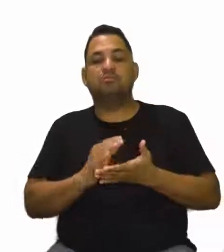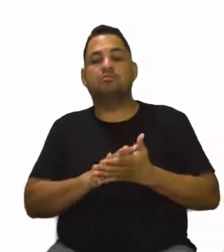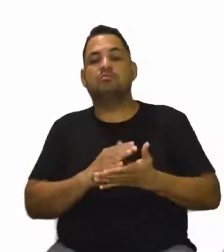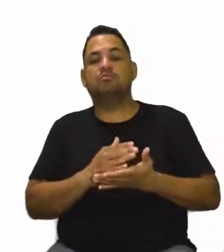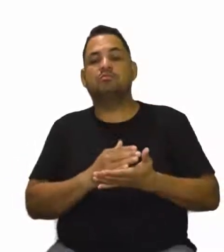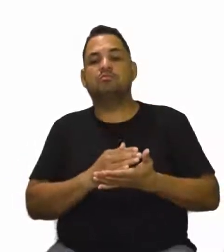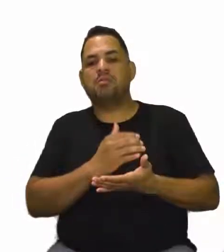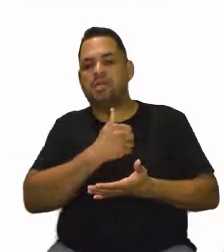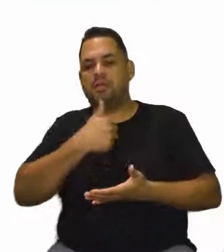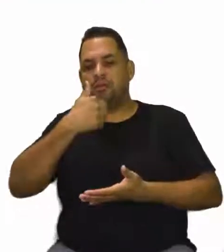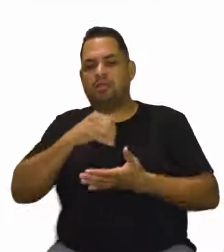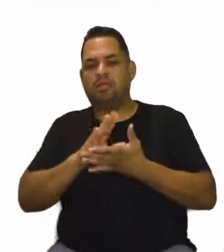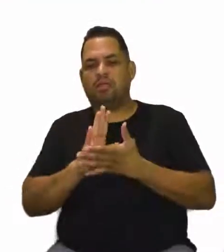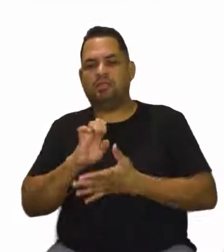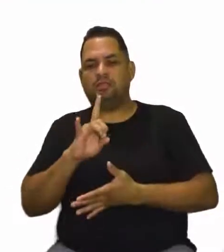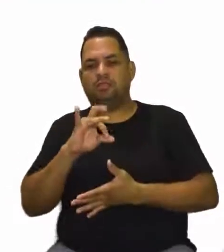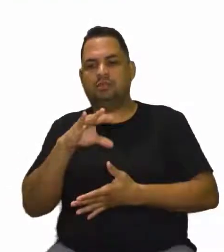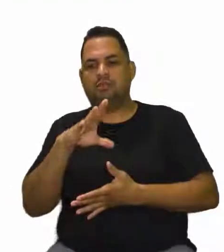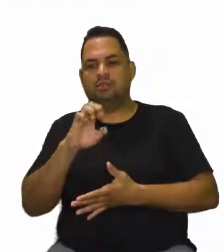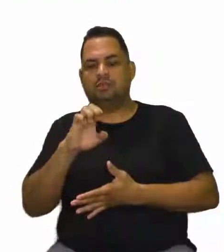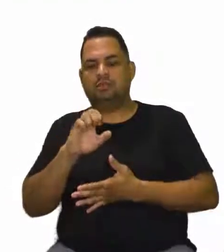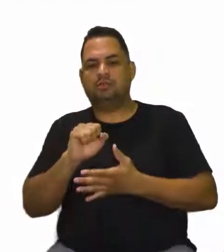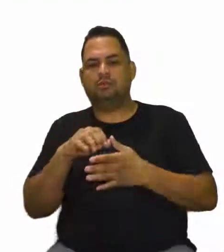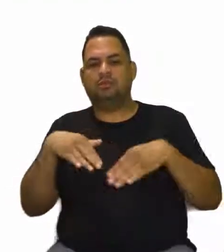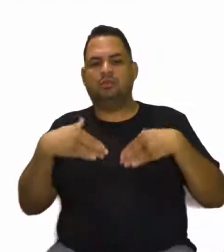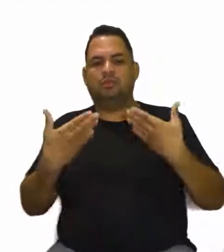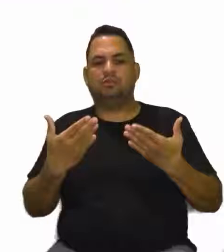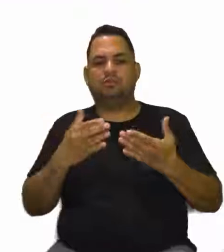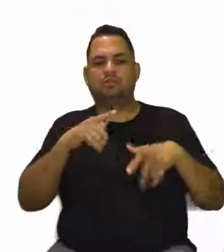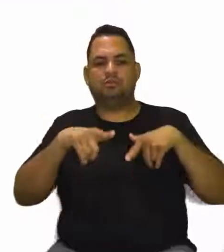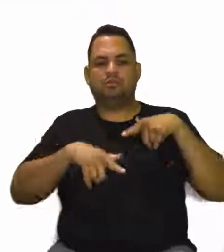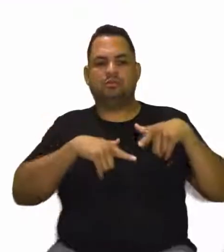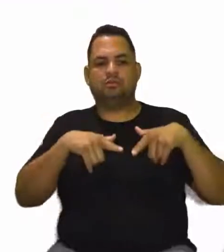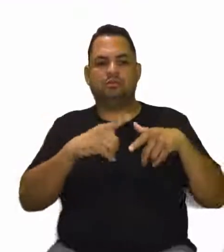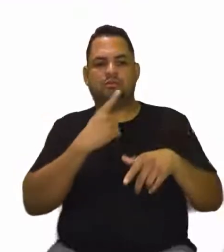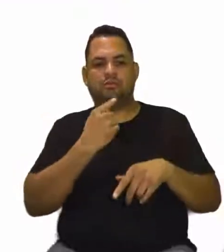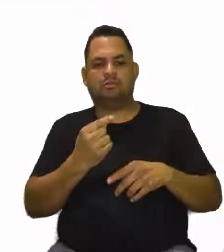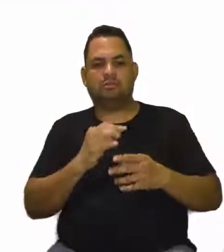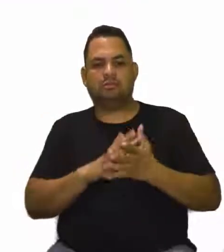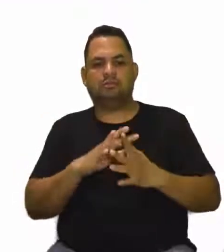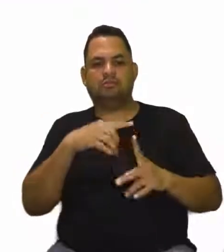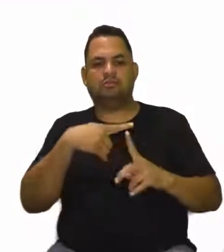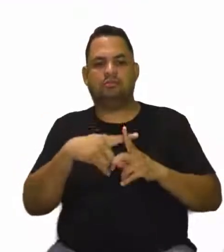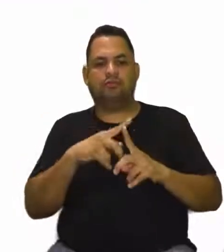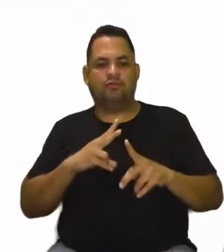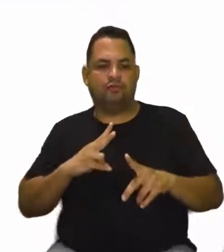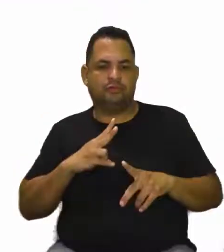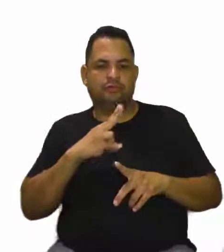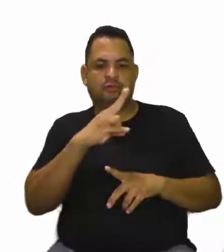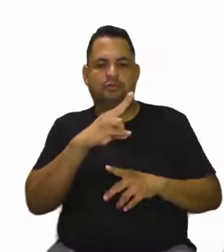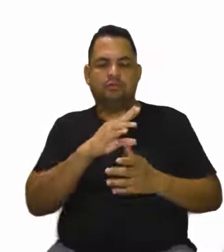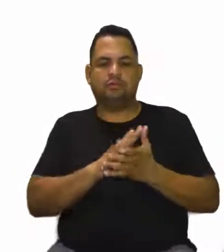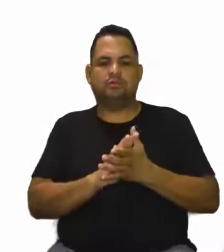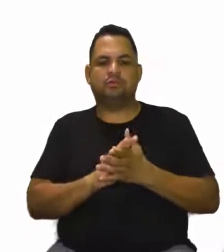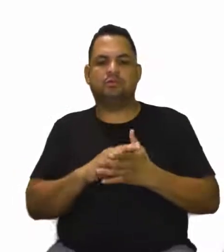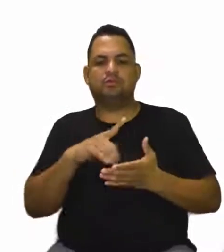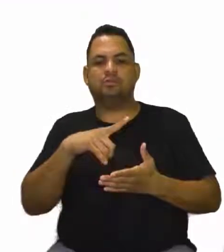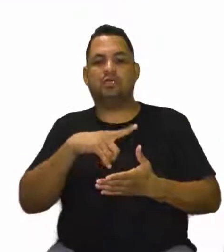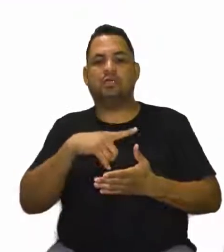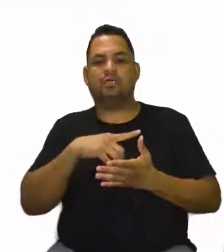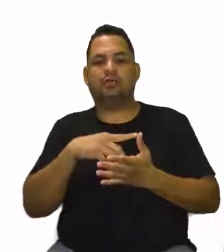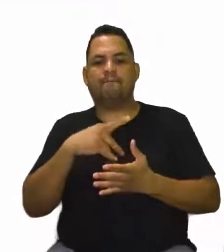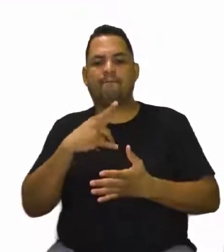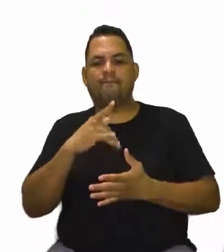ganho? Agilidade. Se eu trabalho velocidade mais força, o que eu